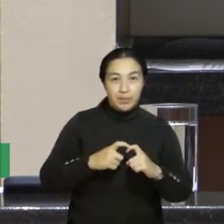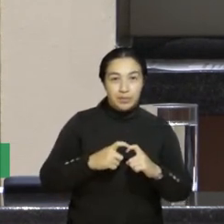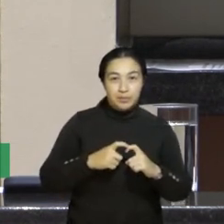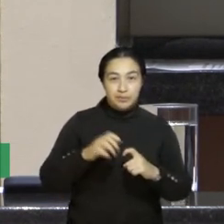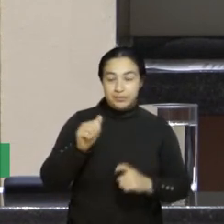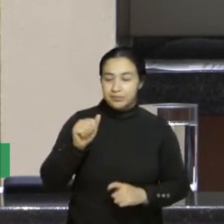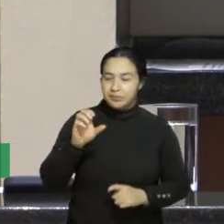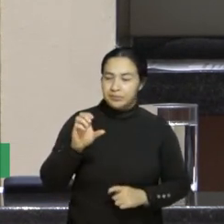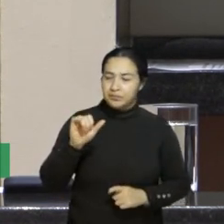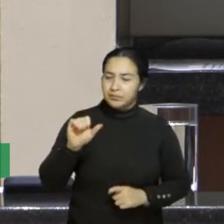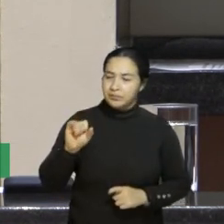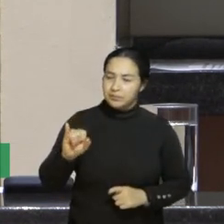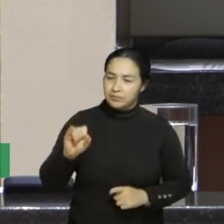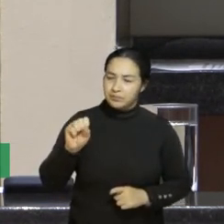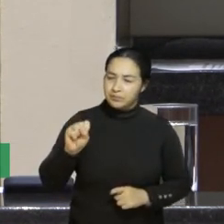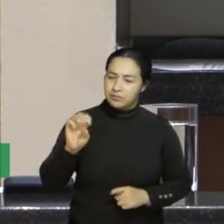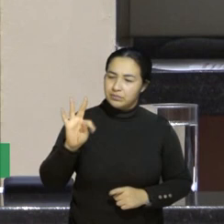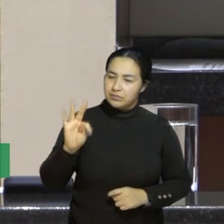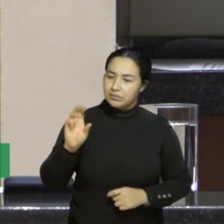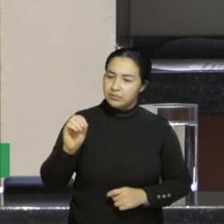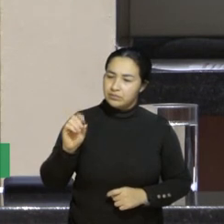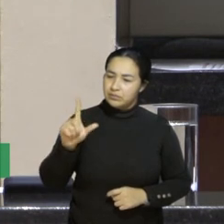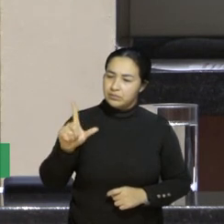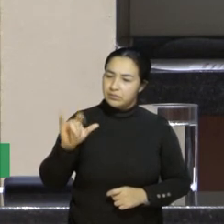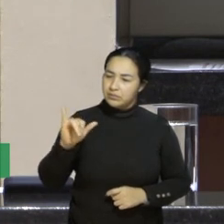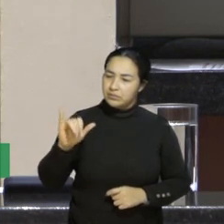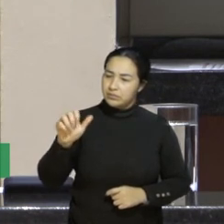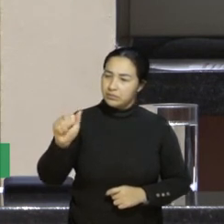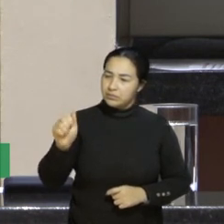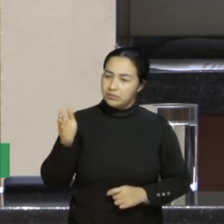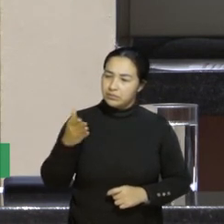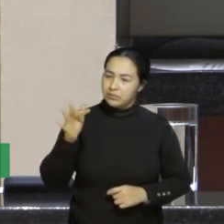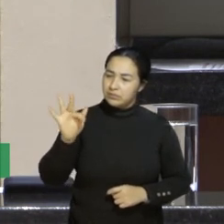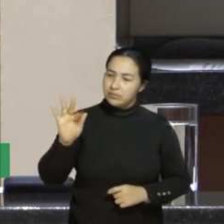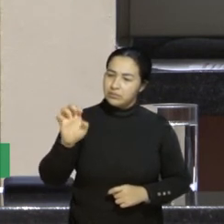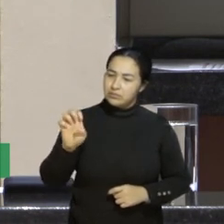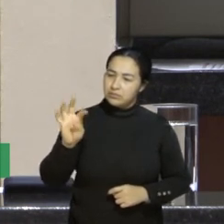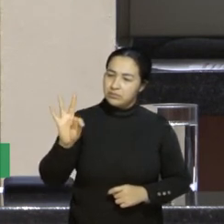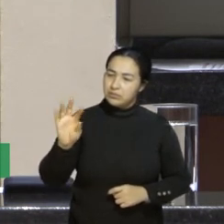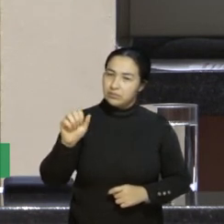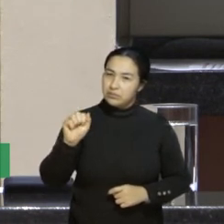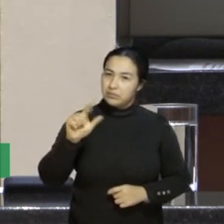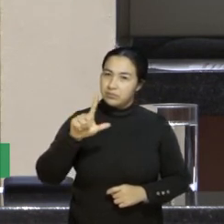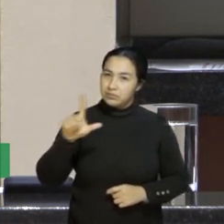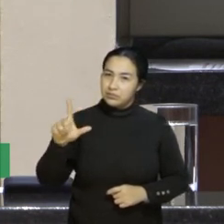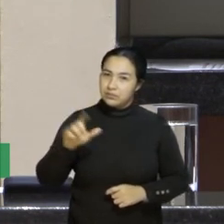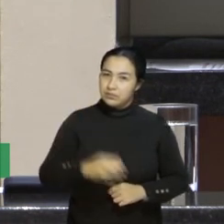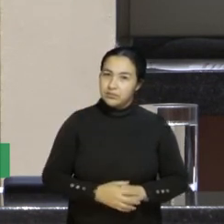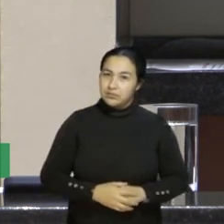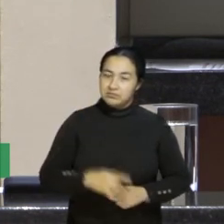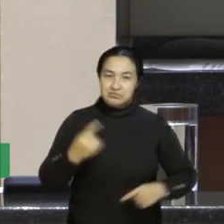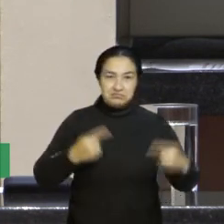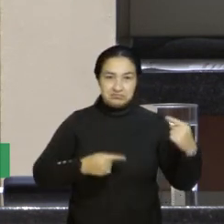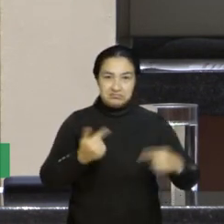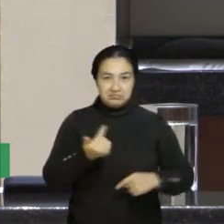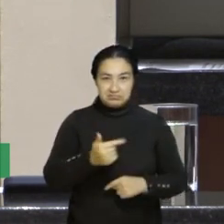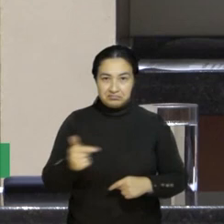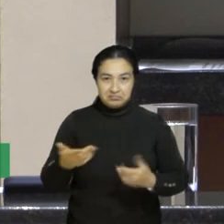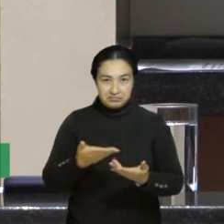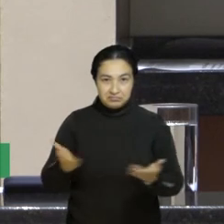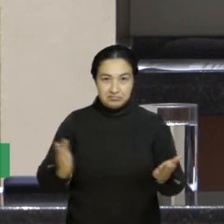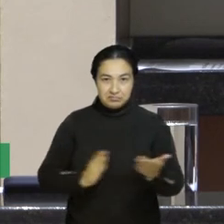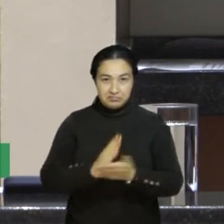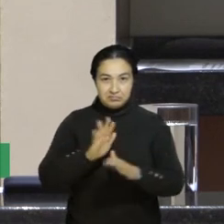assistolia fetal, em discussão. Não havendo quem queira discutir em votação, deputados que aprovam, permaneçam como se